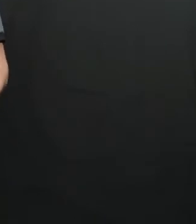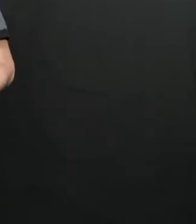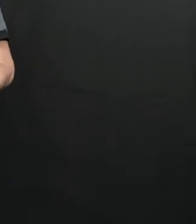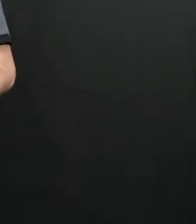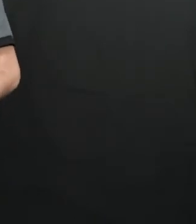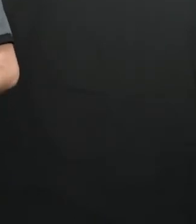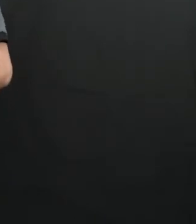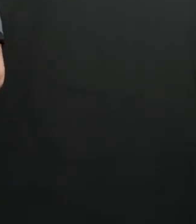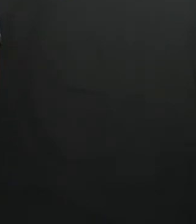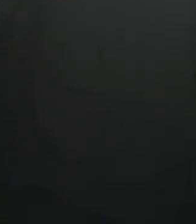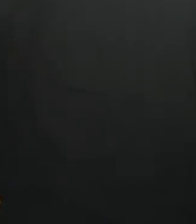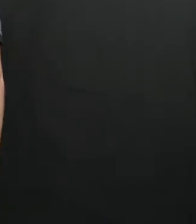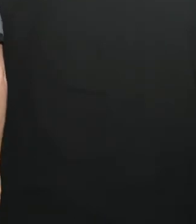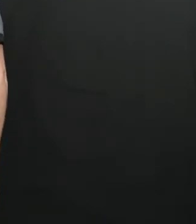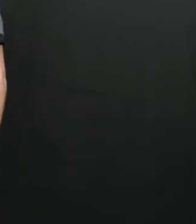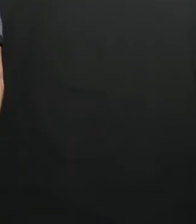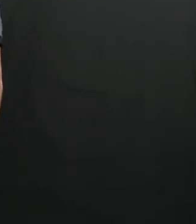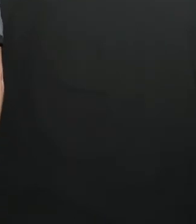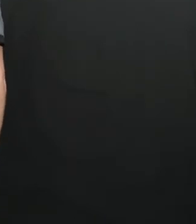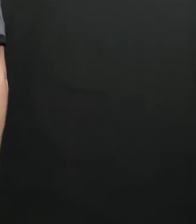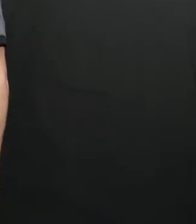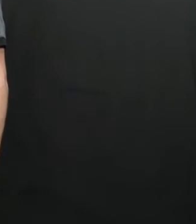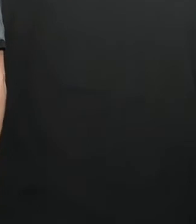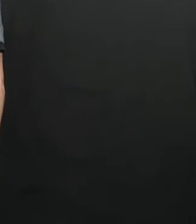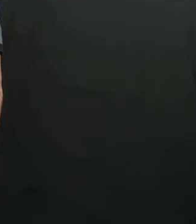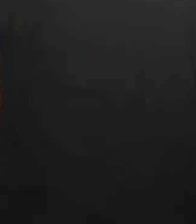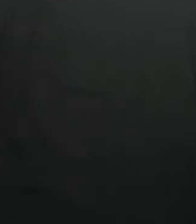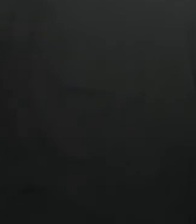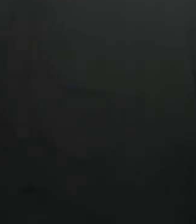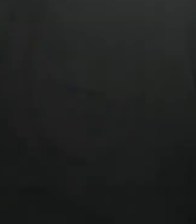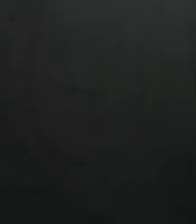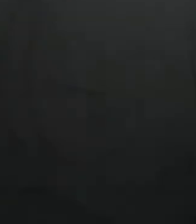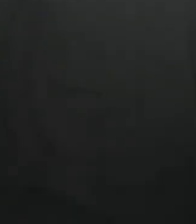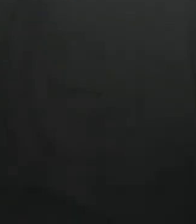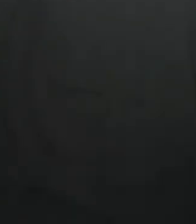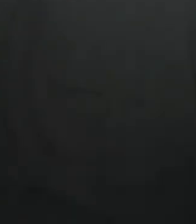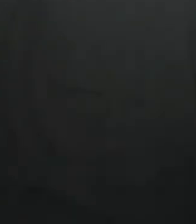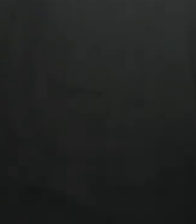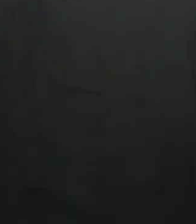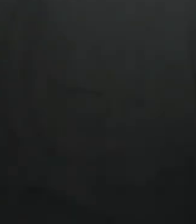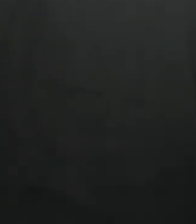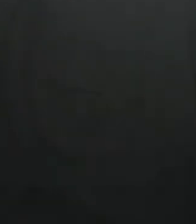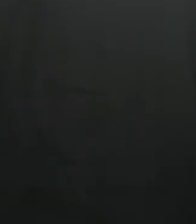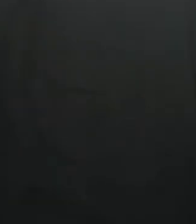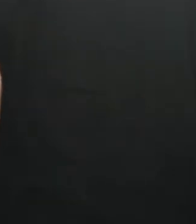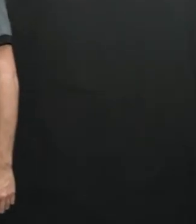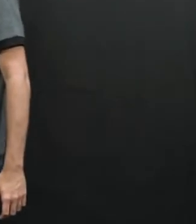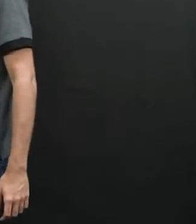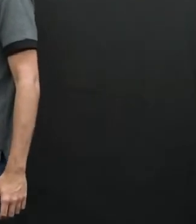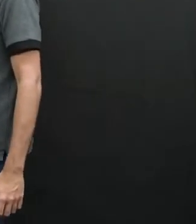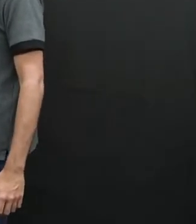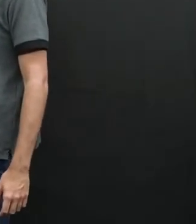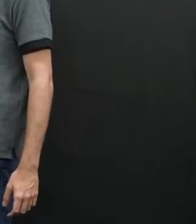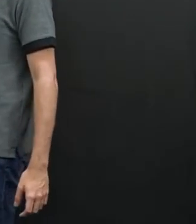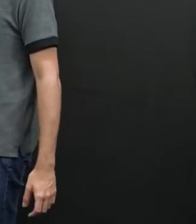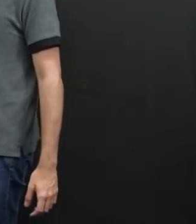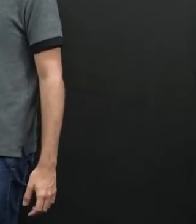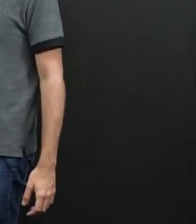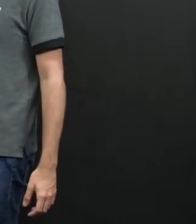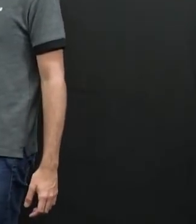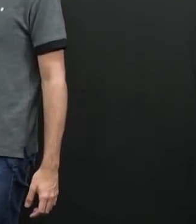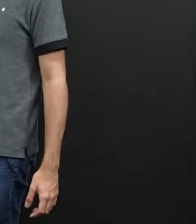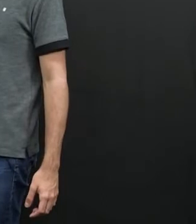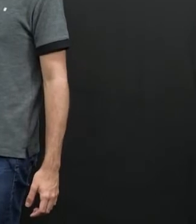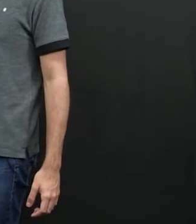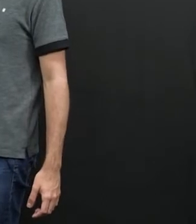céu, né? Foi fruto de muita luta dessas mulheres. Aliás, um outro fator externo que